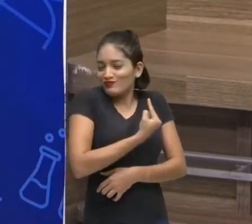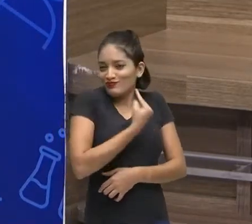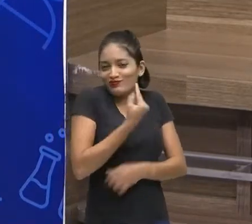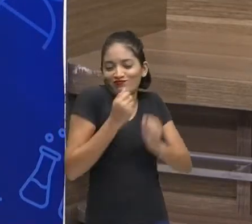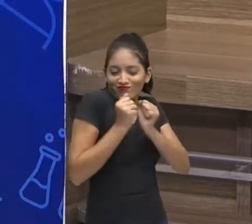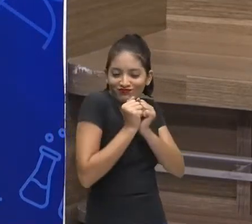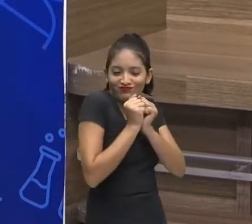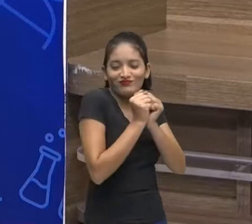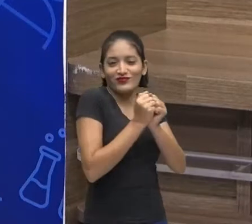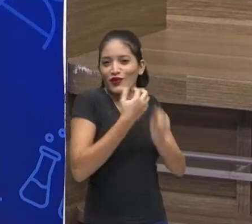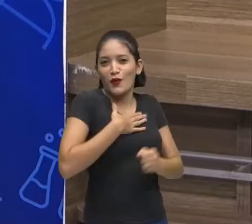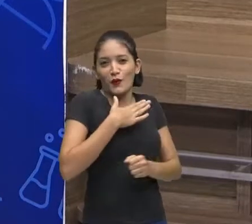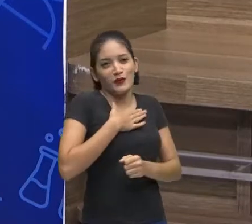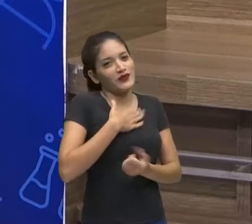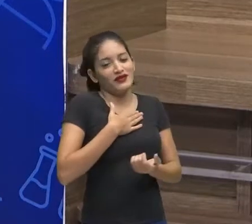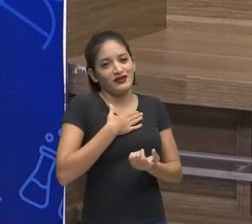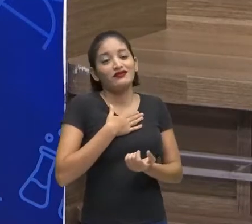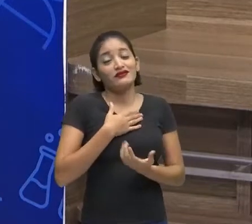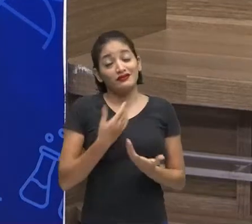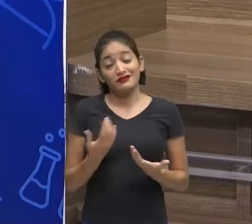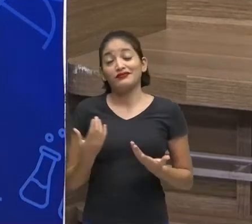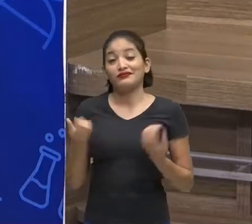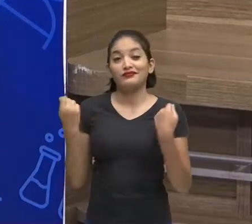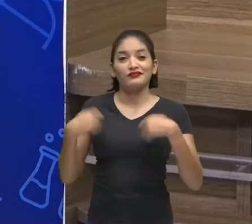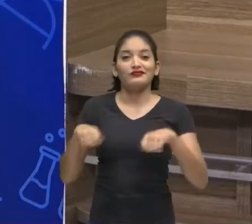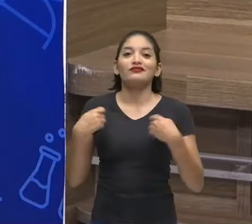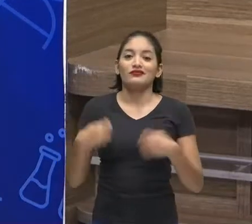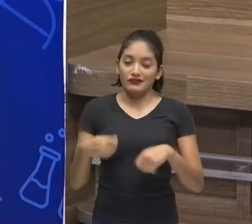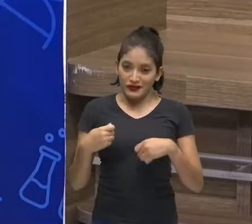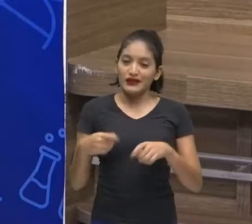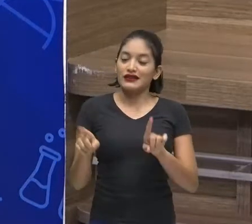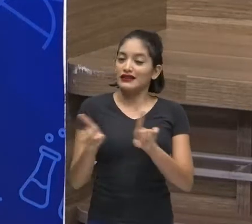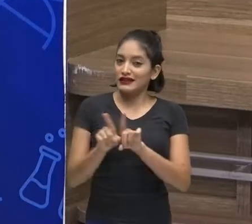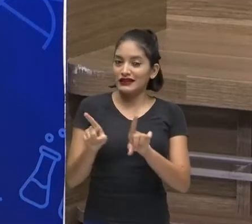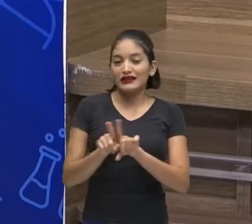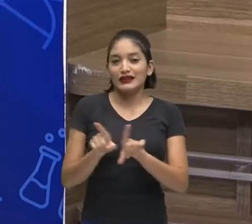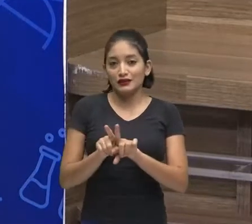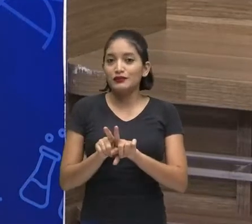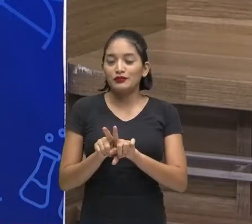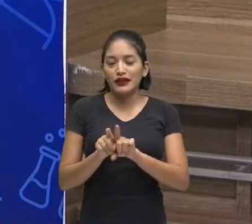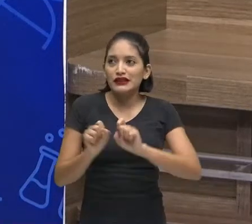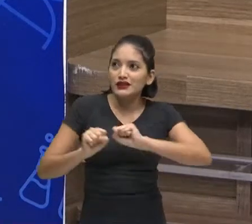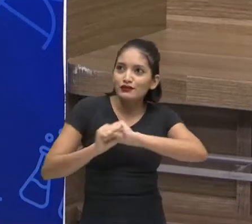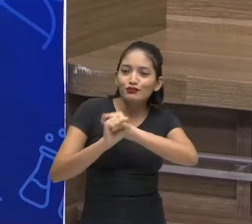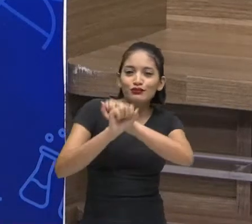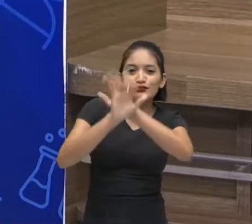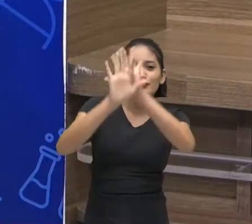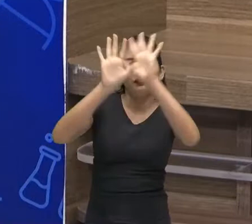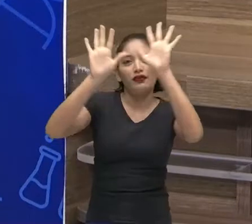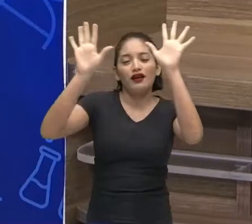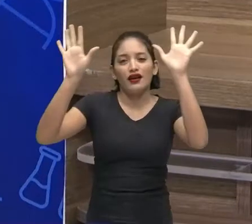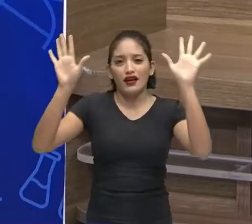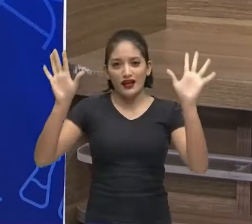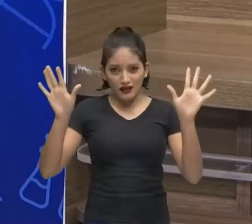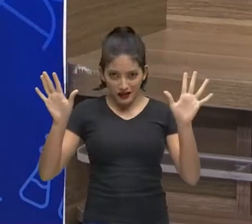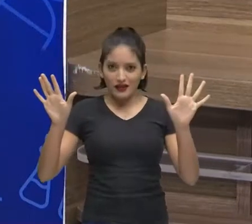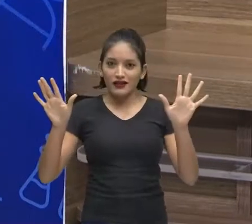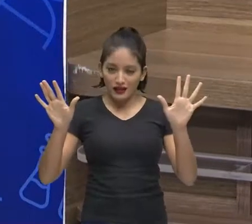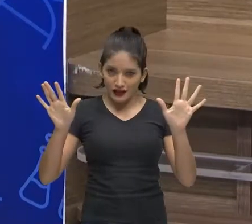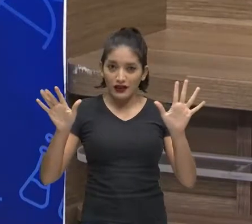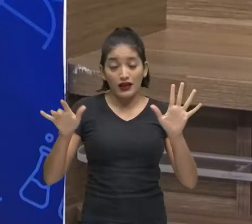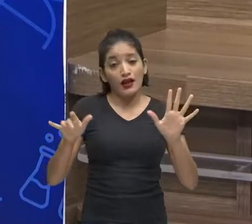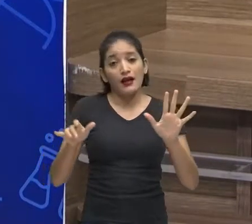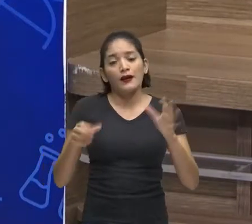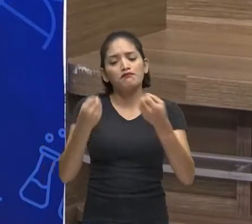estar comigo. Então, eu acho que a gente precisa, sabe, Afonso, ter essa claridade, ter realmente isso muito